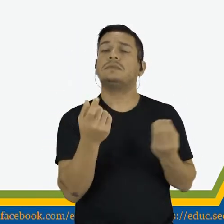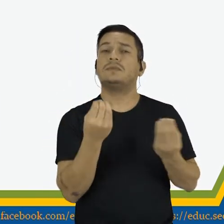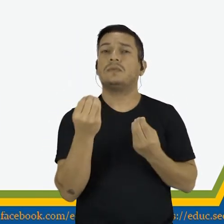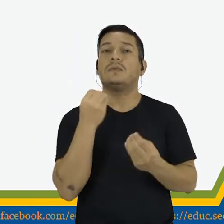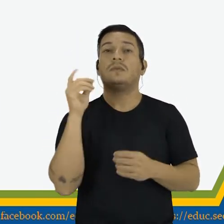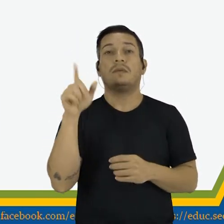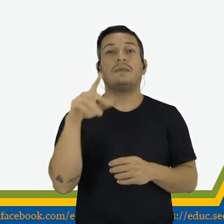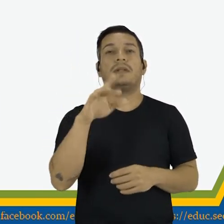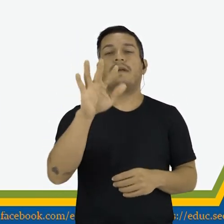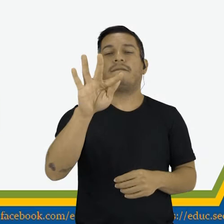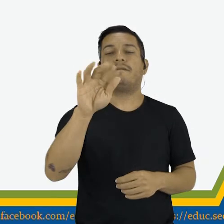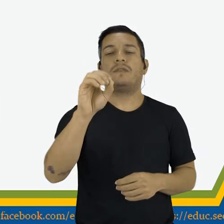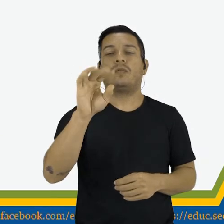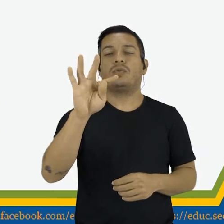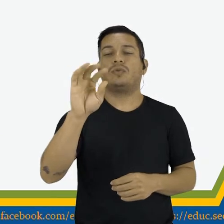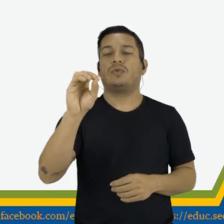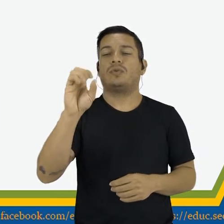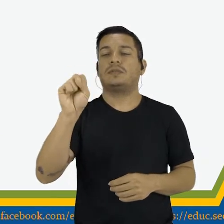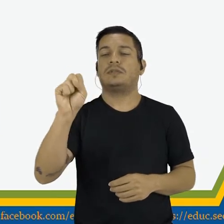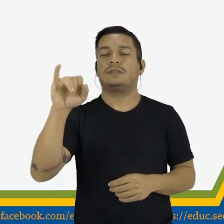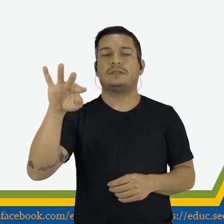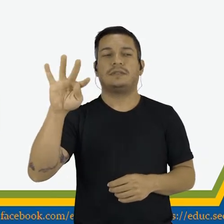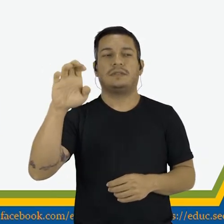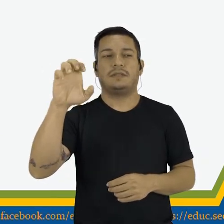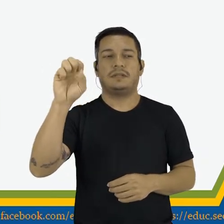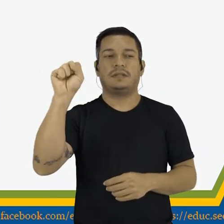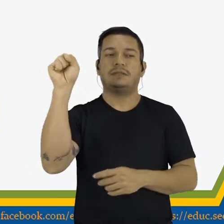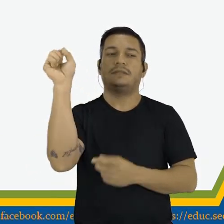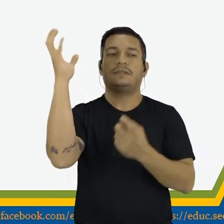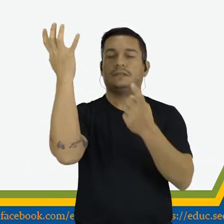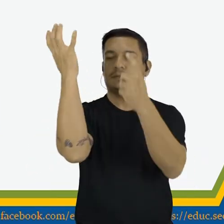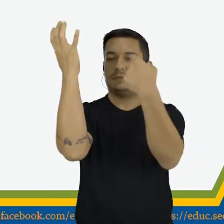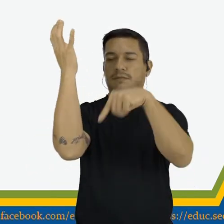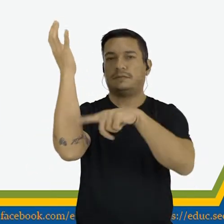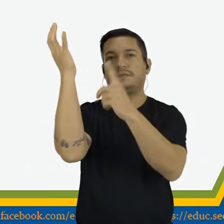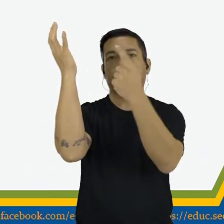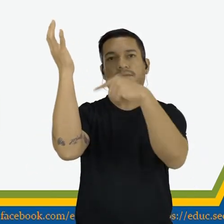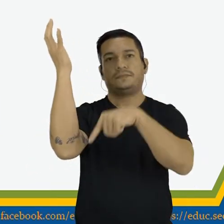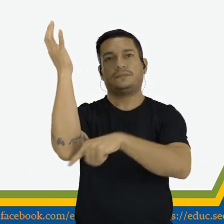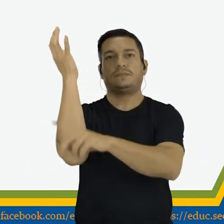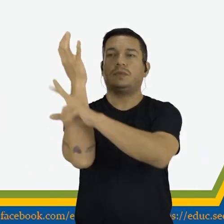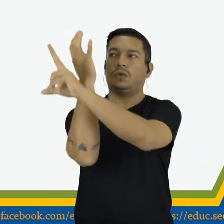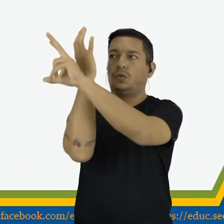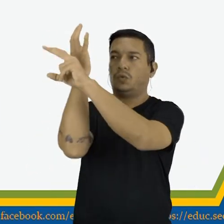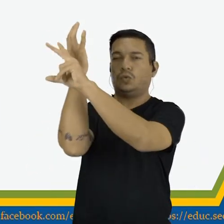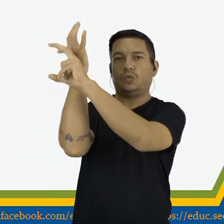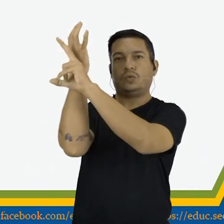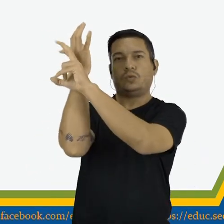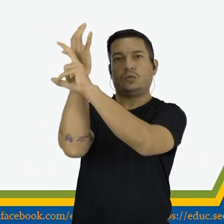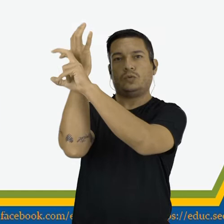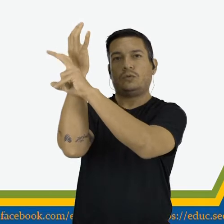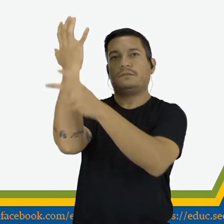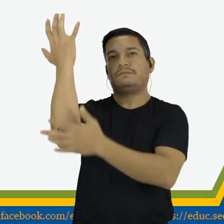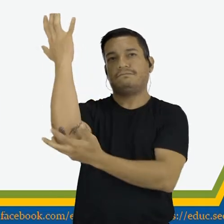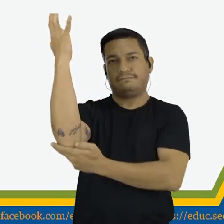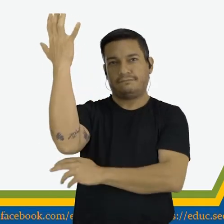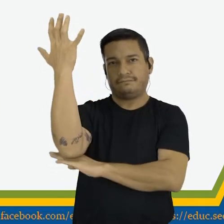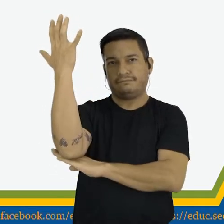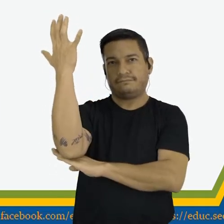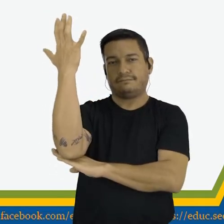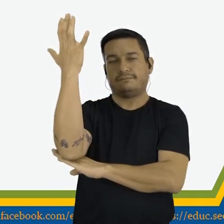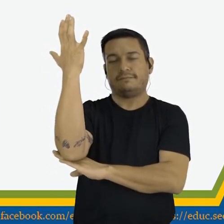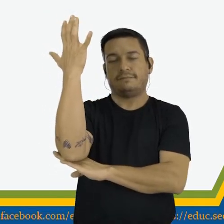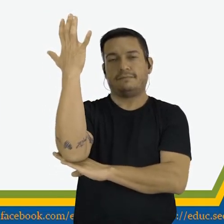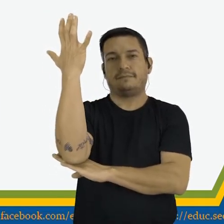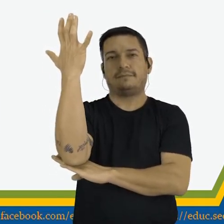Por meio da fotossíntese. Então aí nós temos um exemplo de uma transformação física, aliás, química,